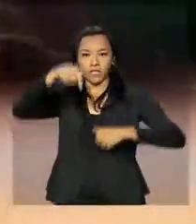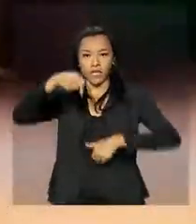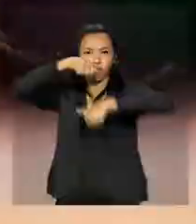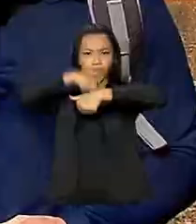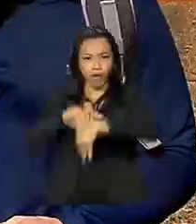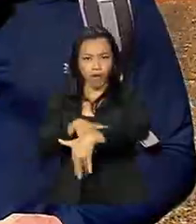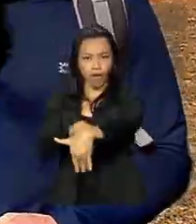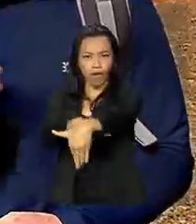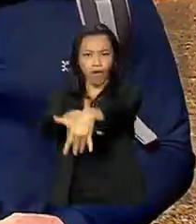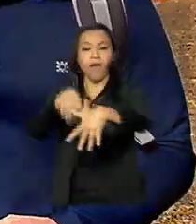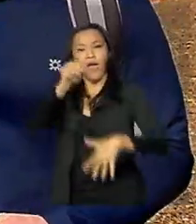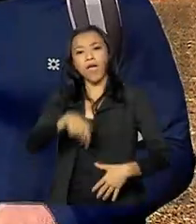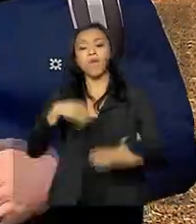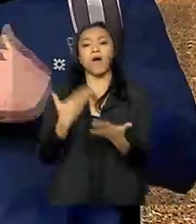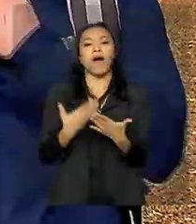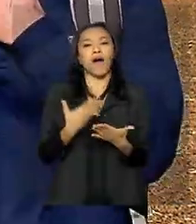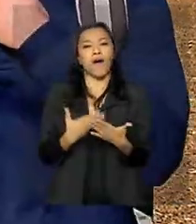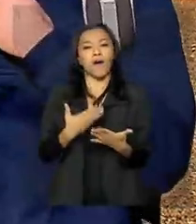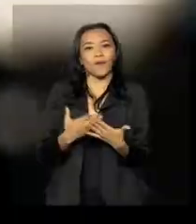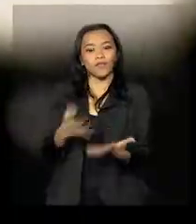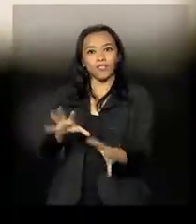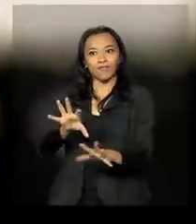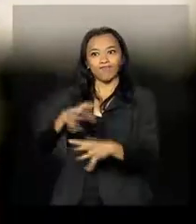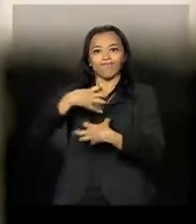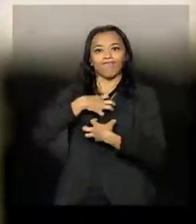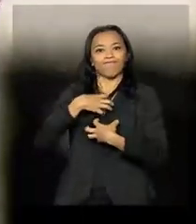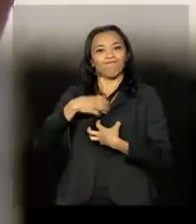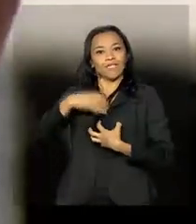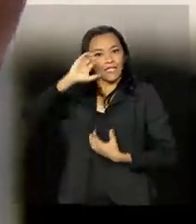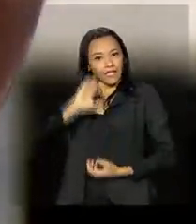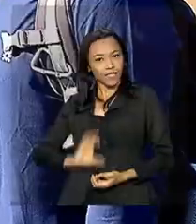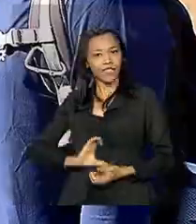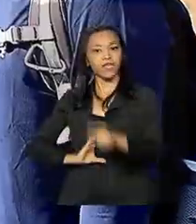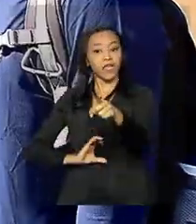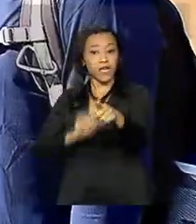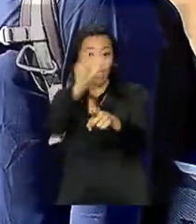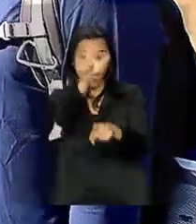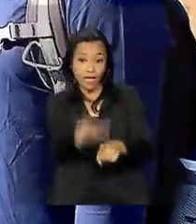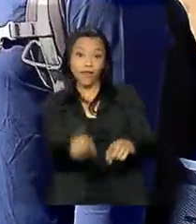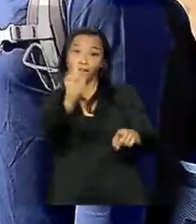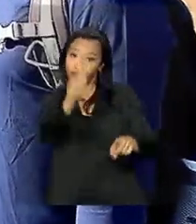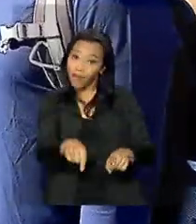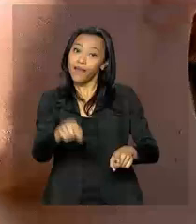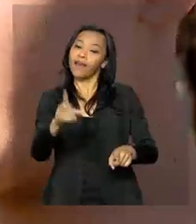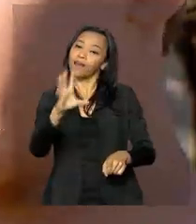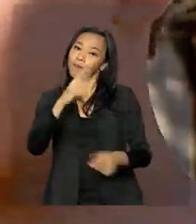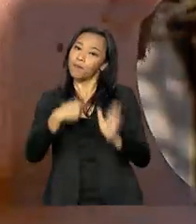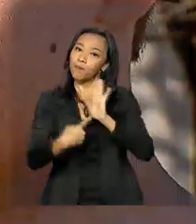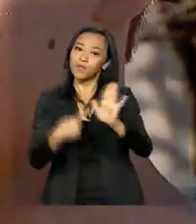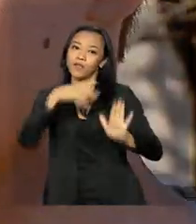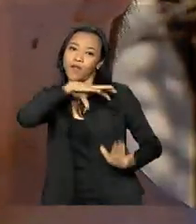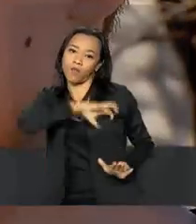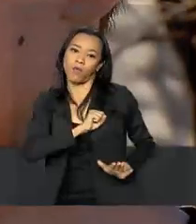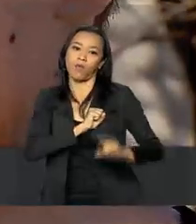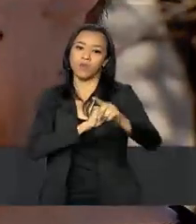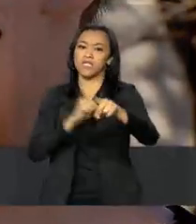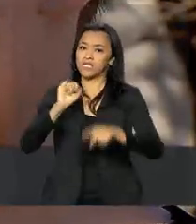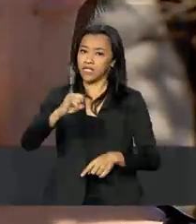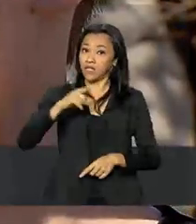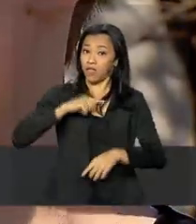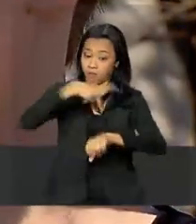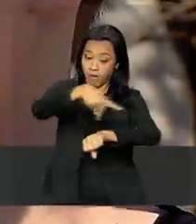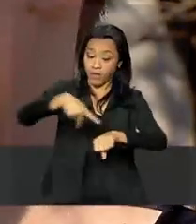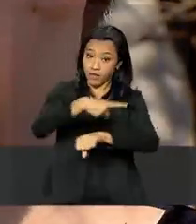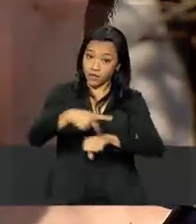uma aula de cidadania. Para o Guilherme, é a hora de reconhecer o amor pelo Brasil. Se a gente tem patriotismo, a gente tem amor